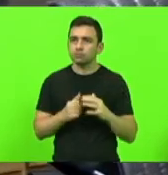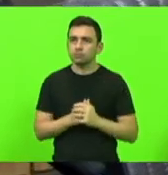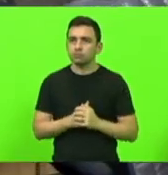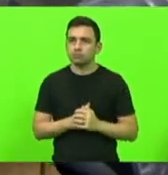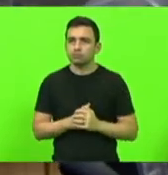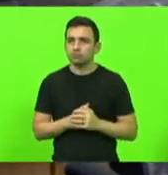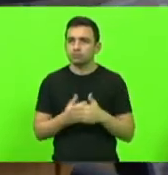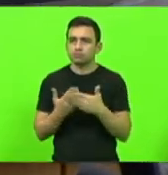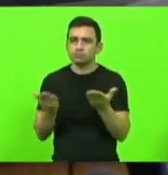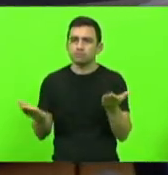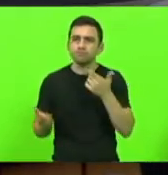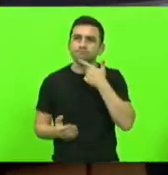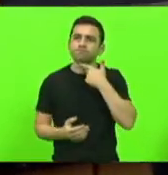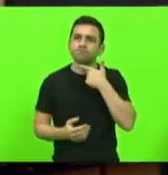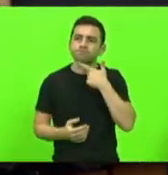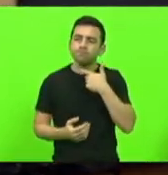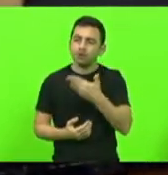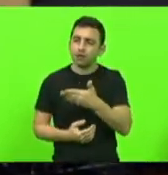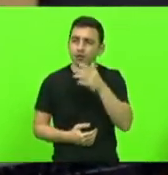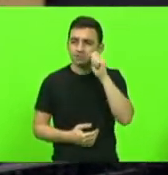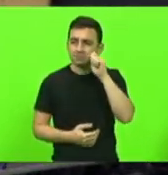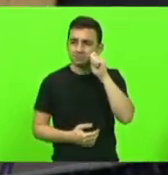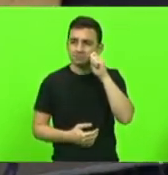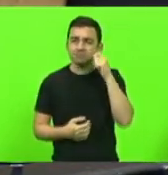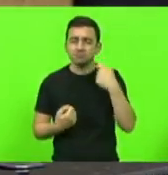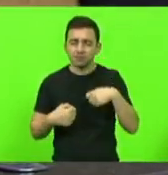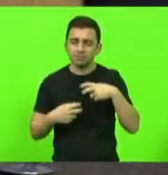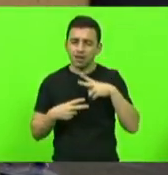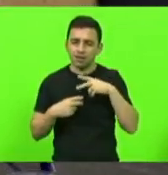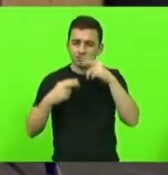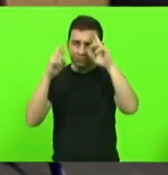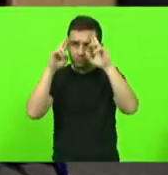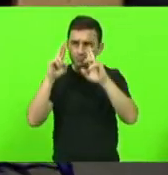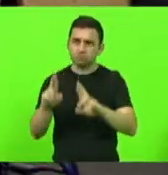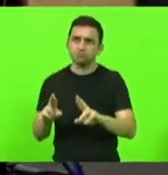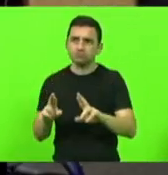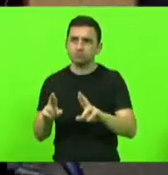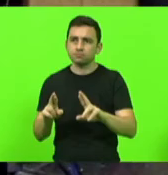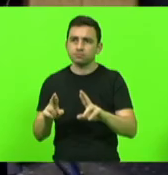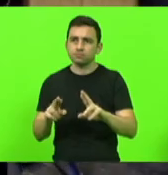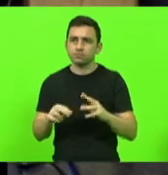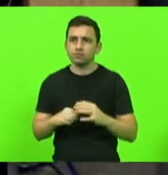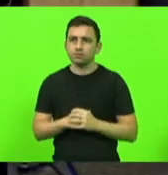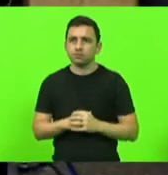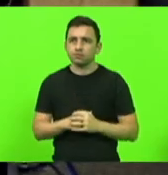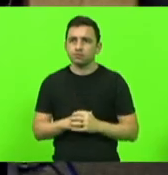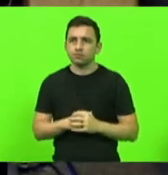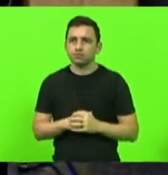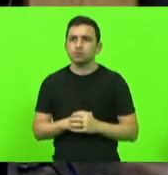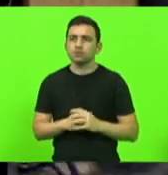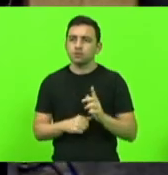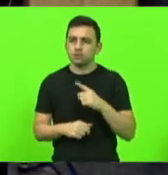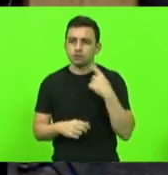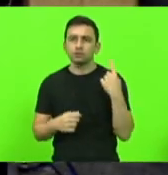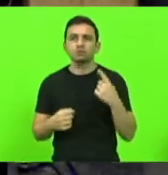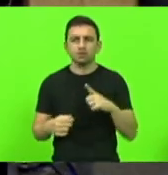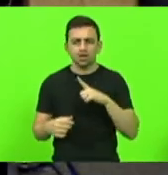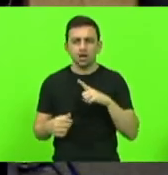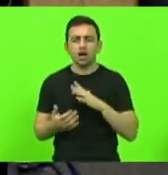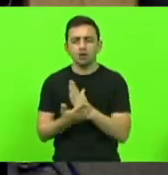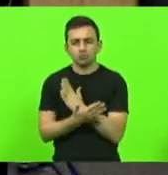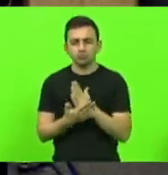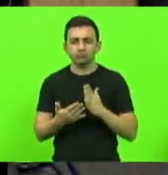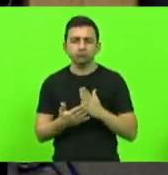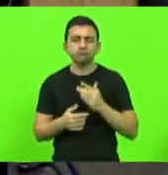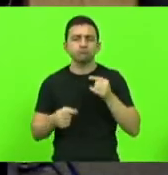as intenções da deputada Ana, que merecem também ser respeitadas, em que pese nós tenhamos divergências da forma